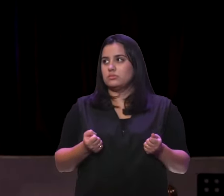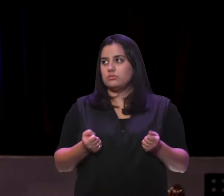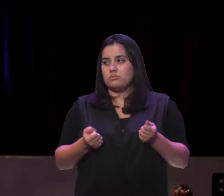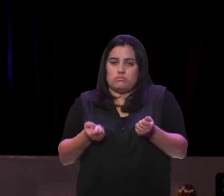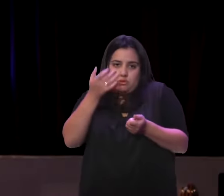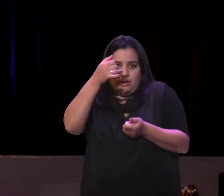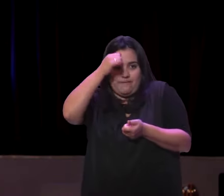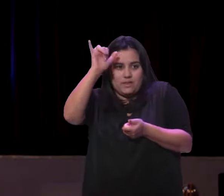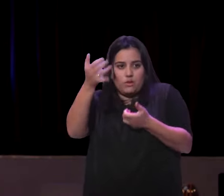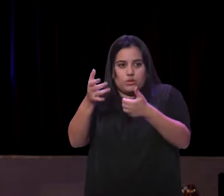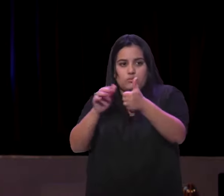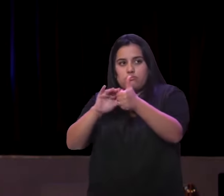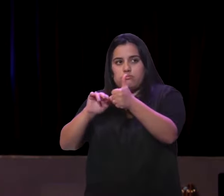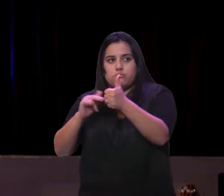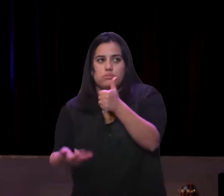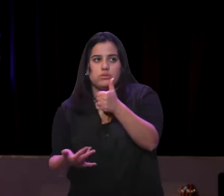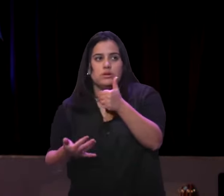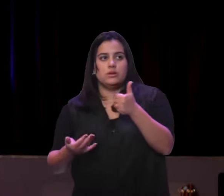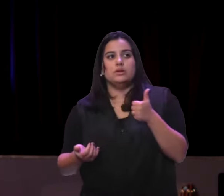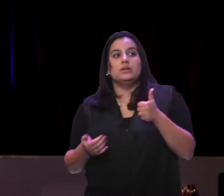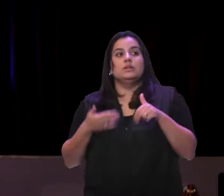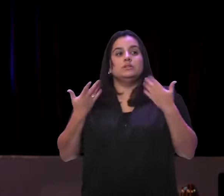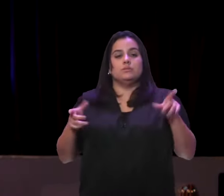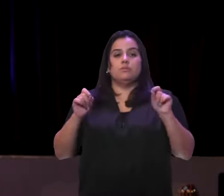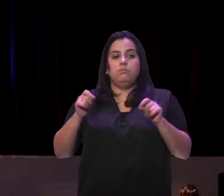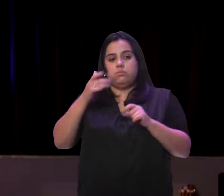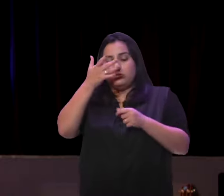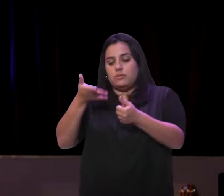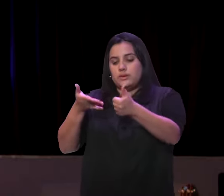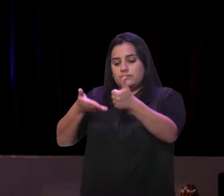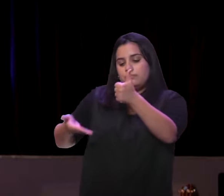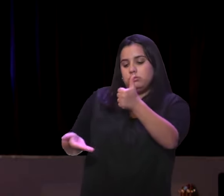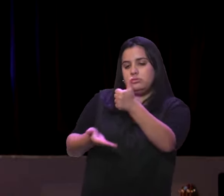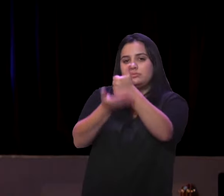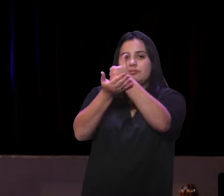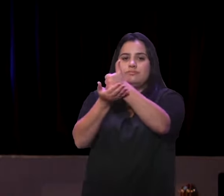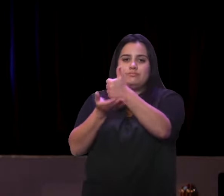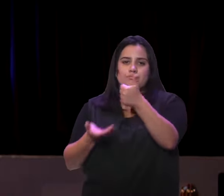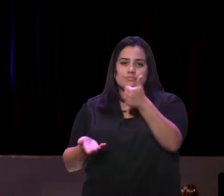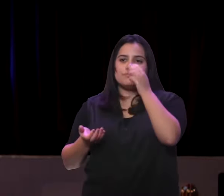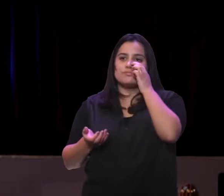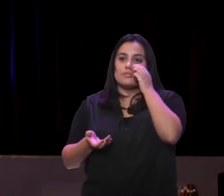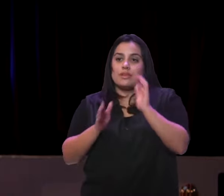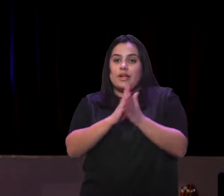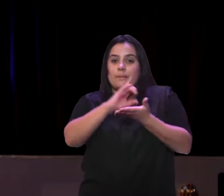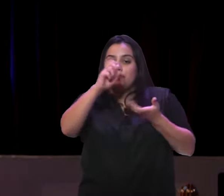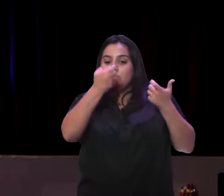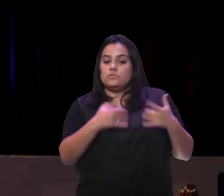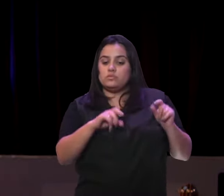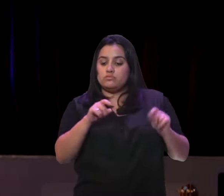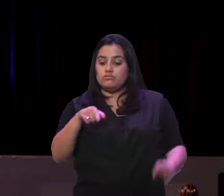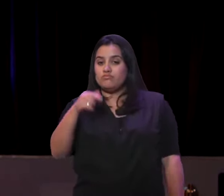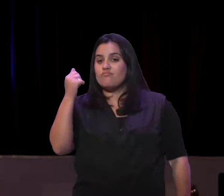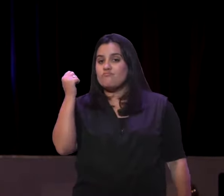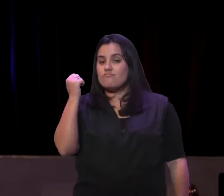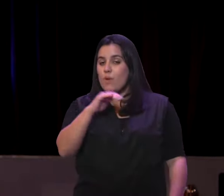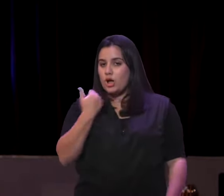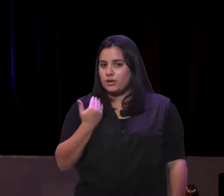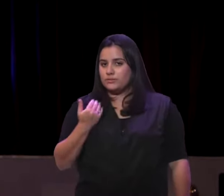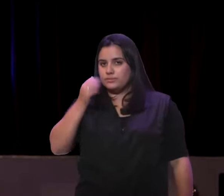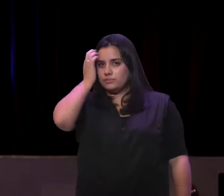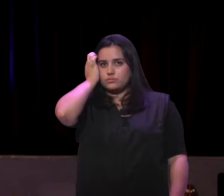no chão, e ele vai lá e mete a mão na arca, e a Bíblia diz que ele morre, e